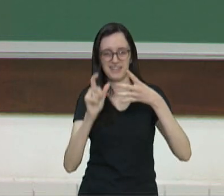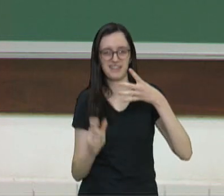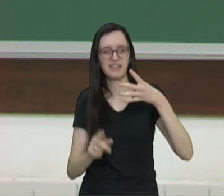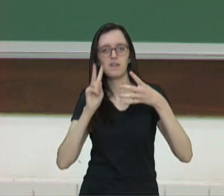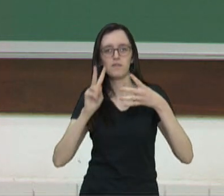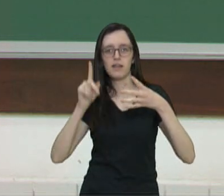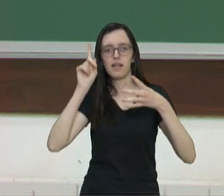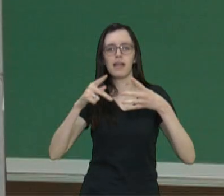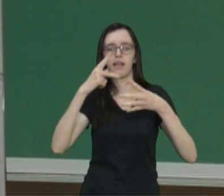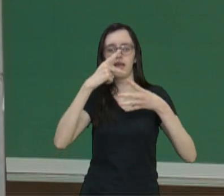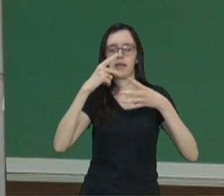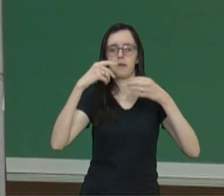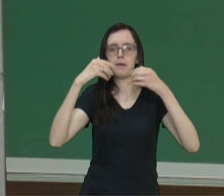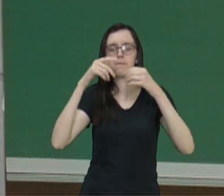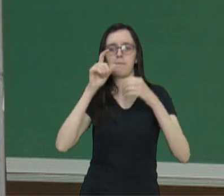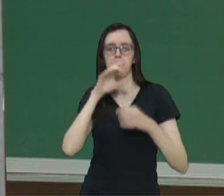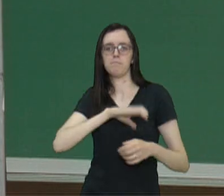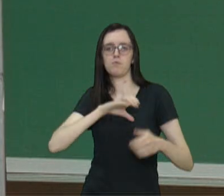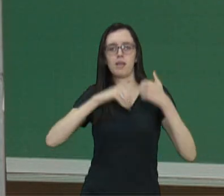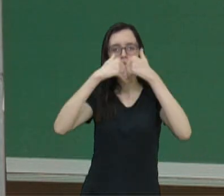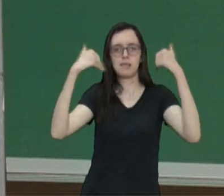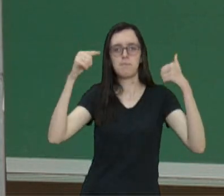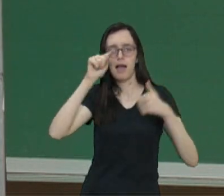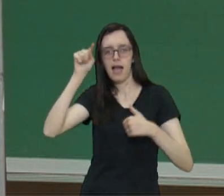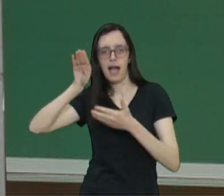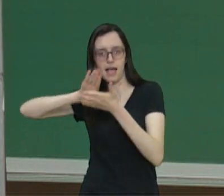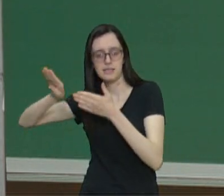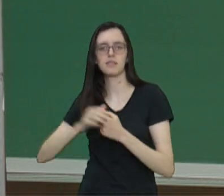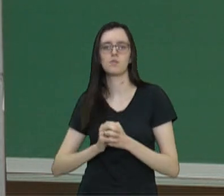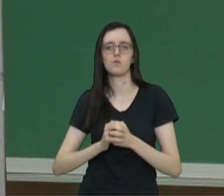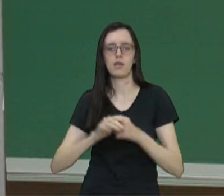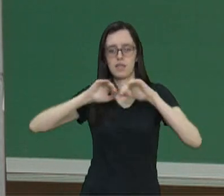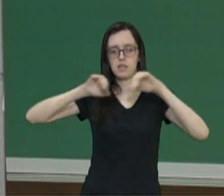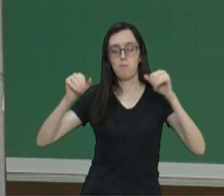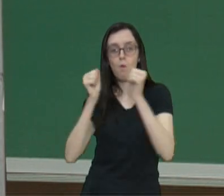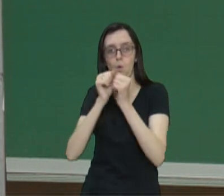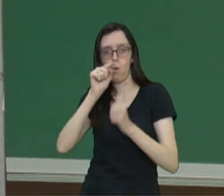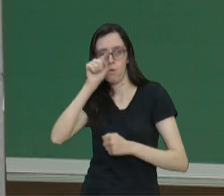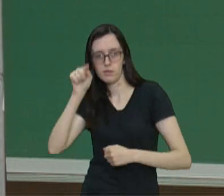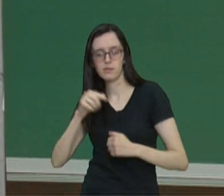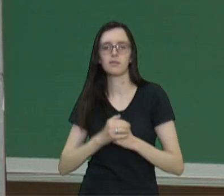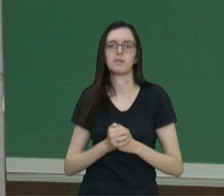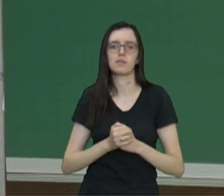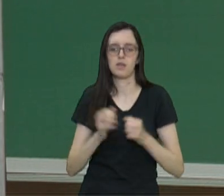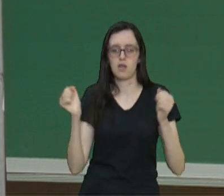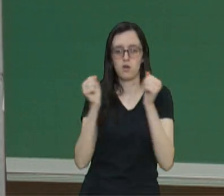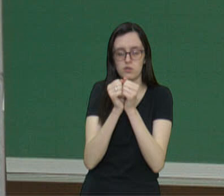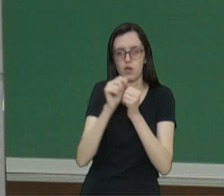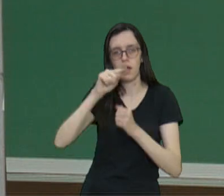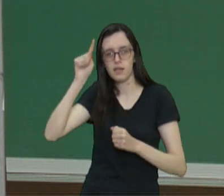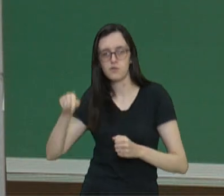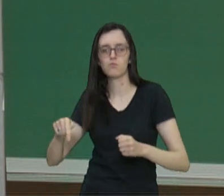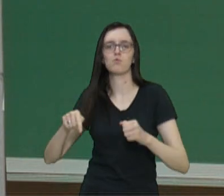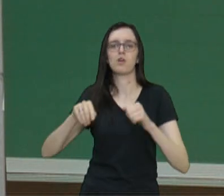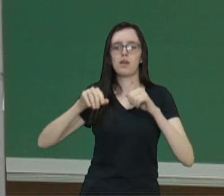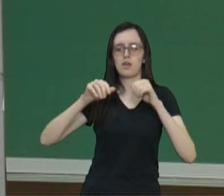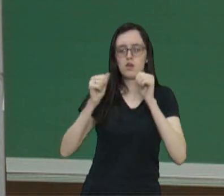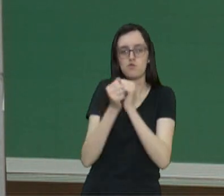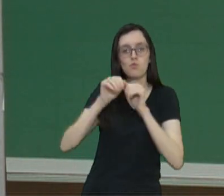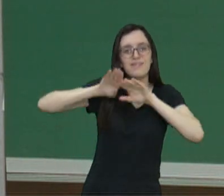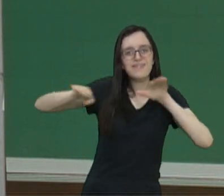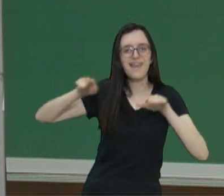porquê separado sem acento, separado com acento, juntos sem acento, juntos com acento. Em